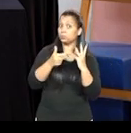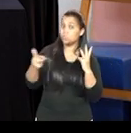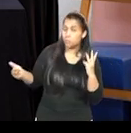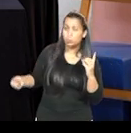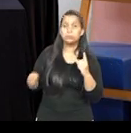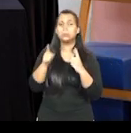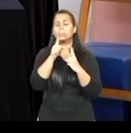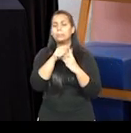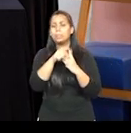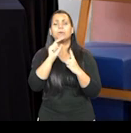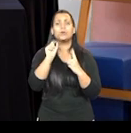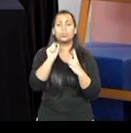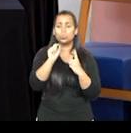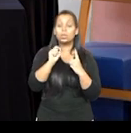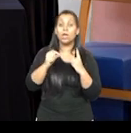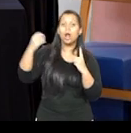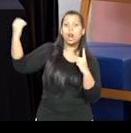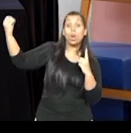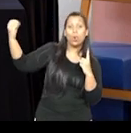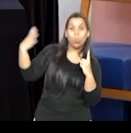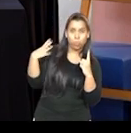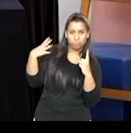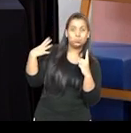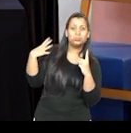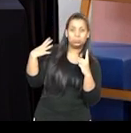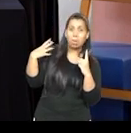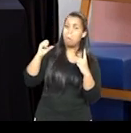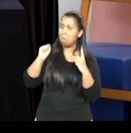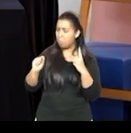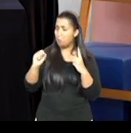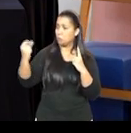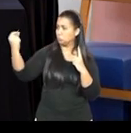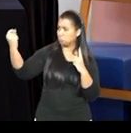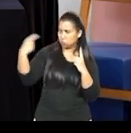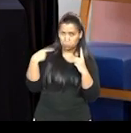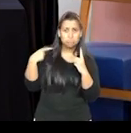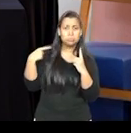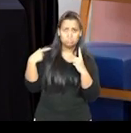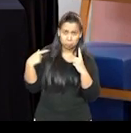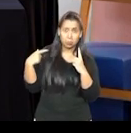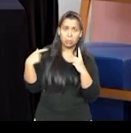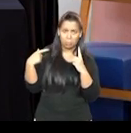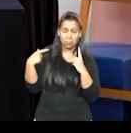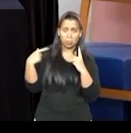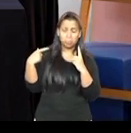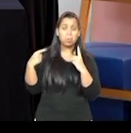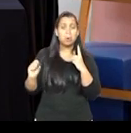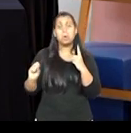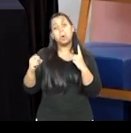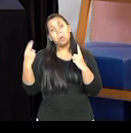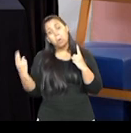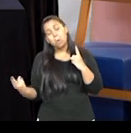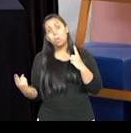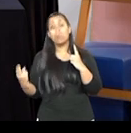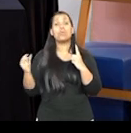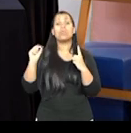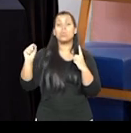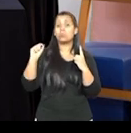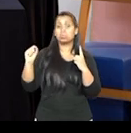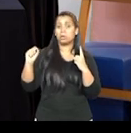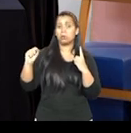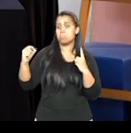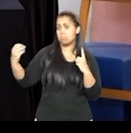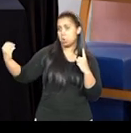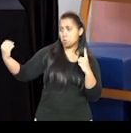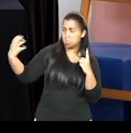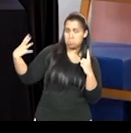O primeiro é uma fonte de luz, que pode ser o Sol, que é a fonte de luz natural do nosso planeta, ou uma fonte